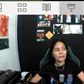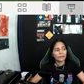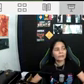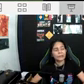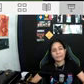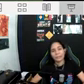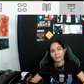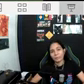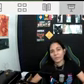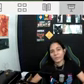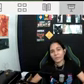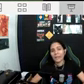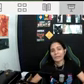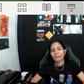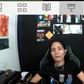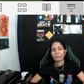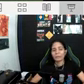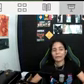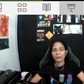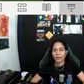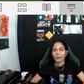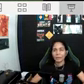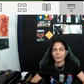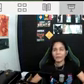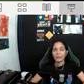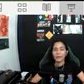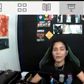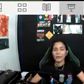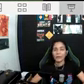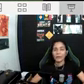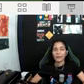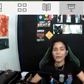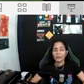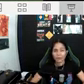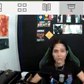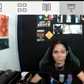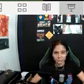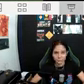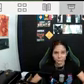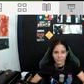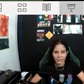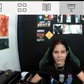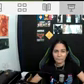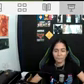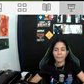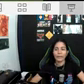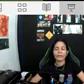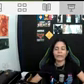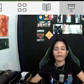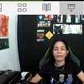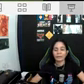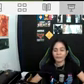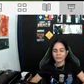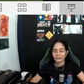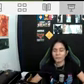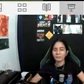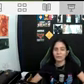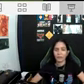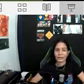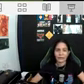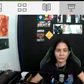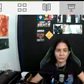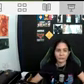E isso não necessariamente é só para trabalho de campo, tá? Em